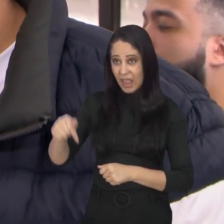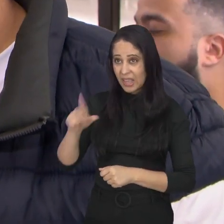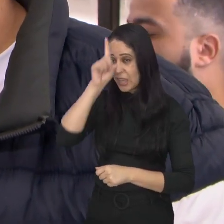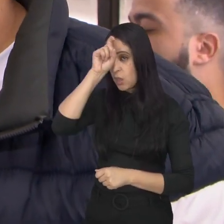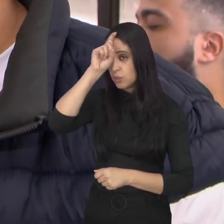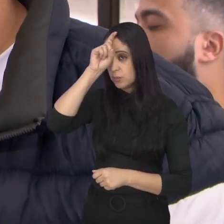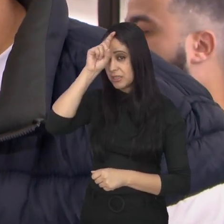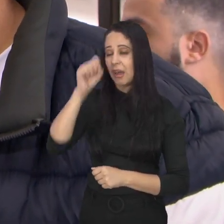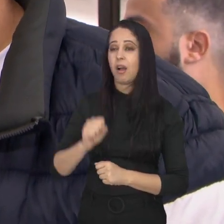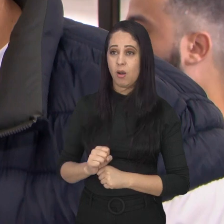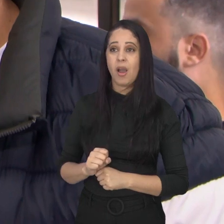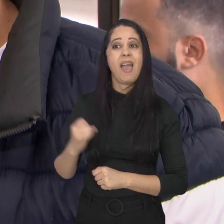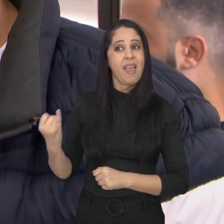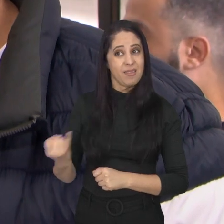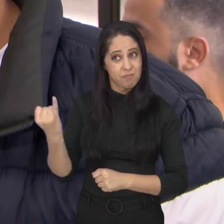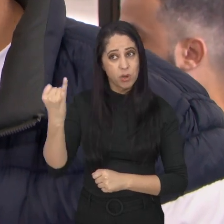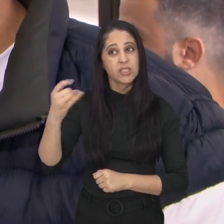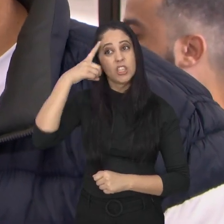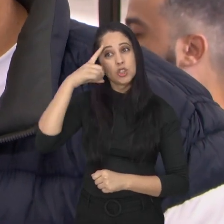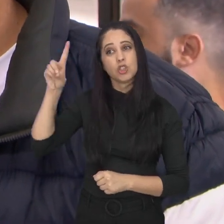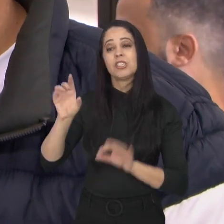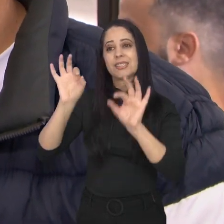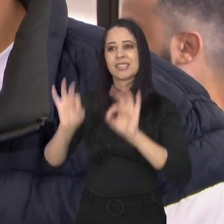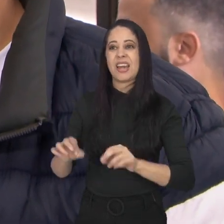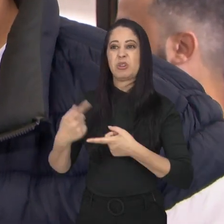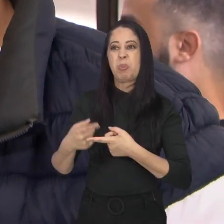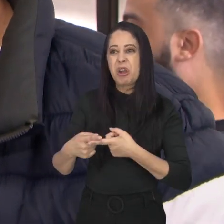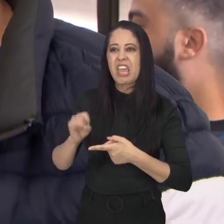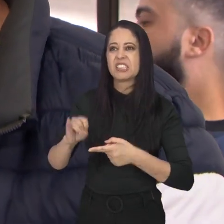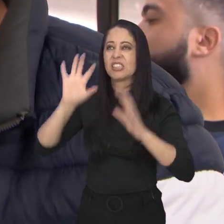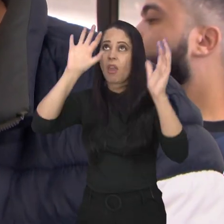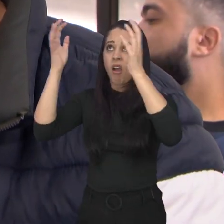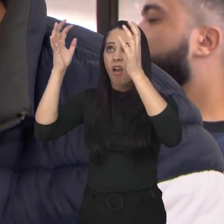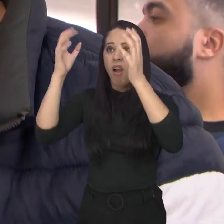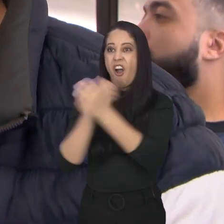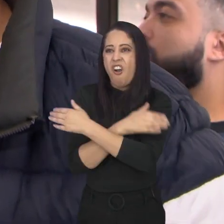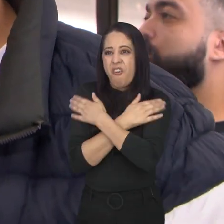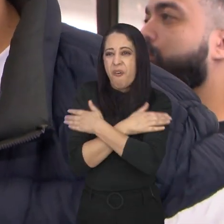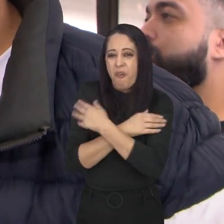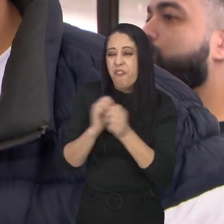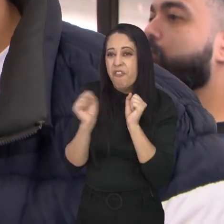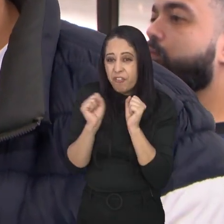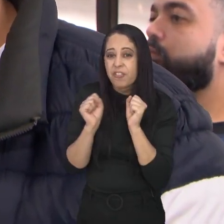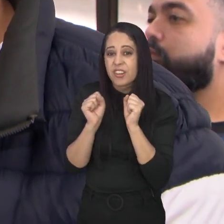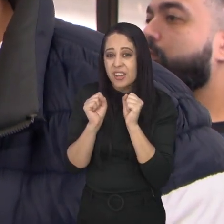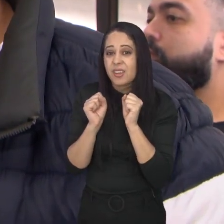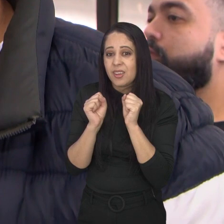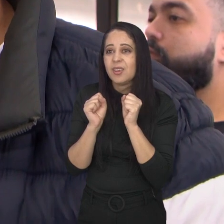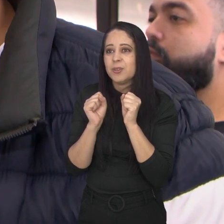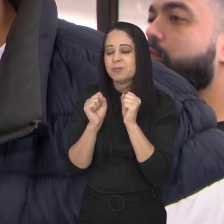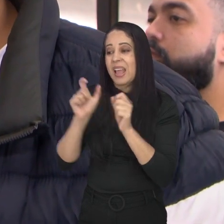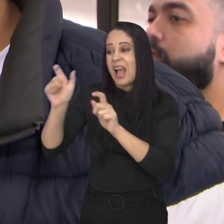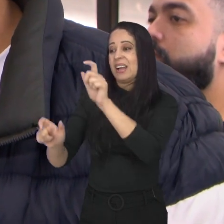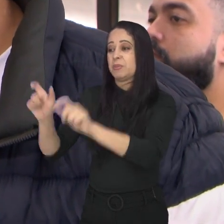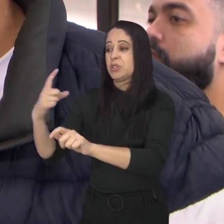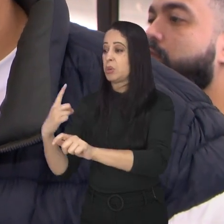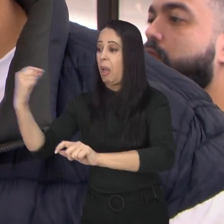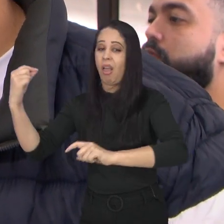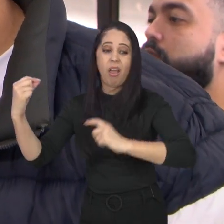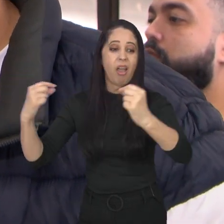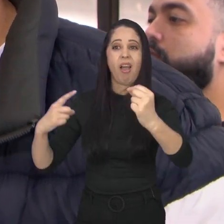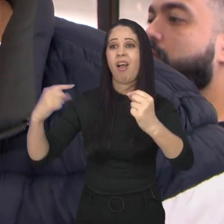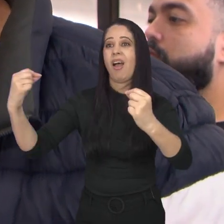doação do Kleber é o símbolo do Junho Vermelho, mês de conscientização para a necessidade da doação de sangue. No dia 14 é